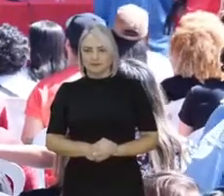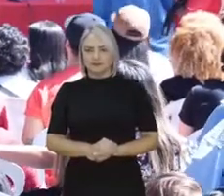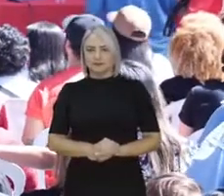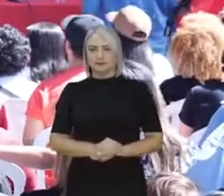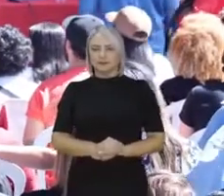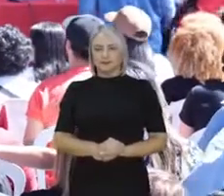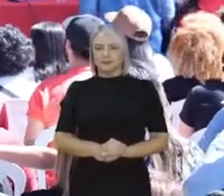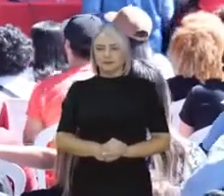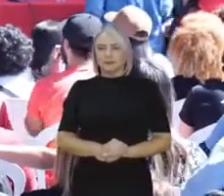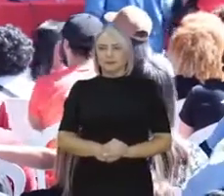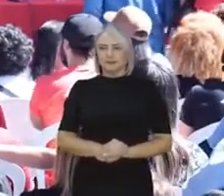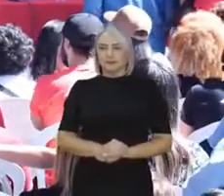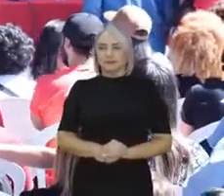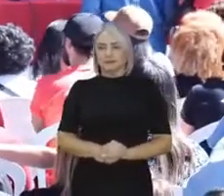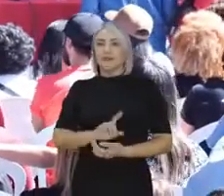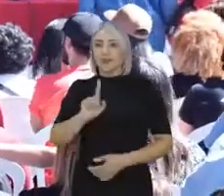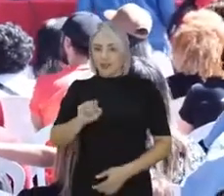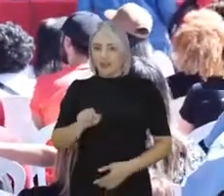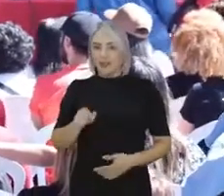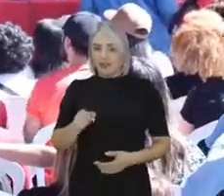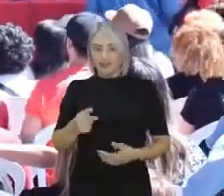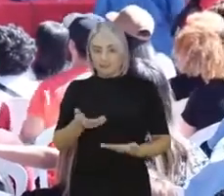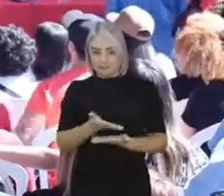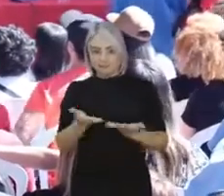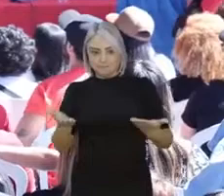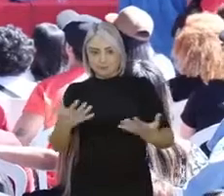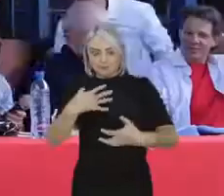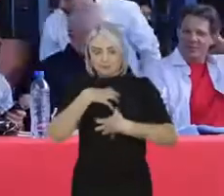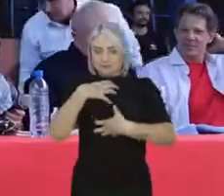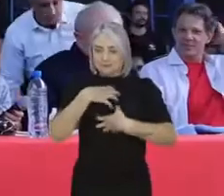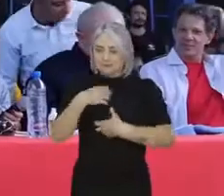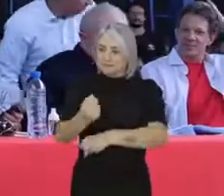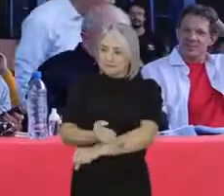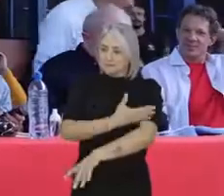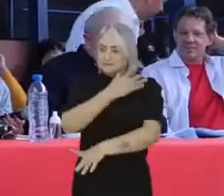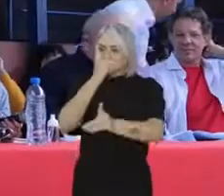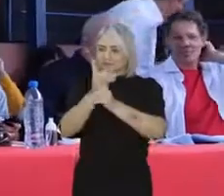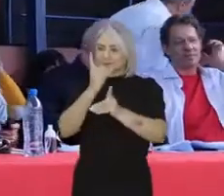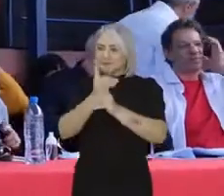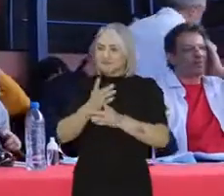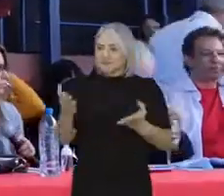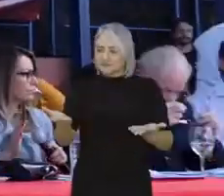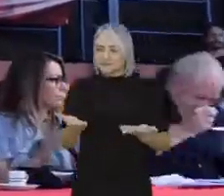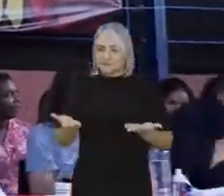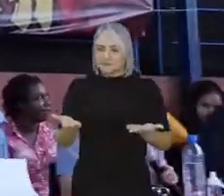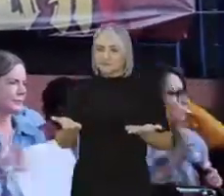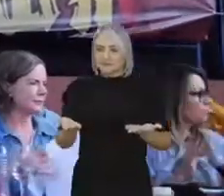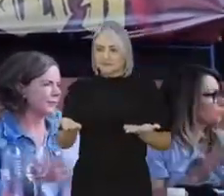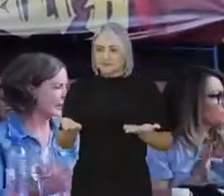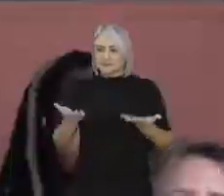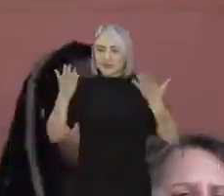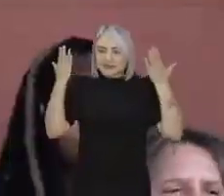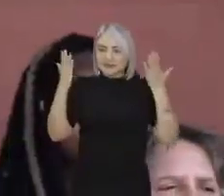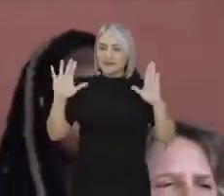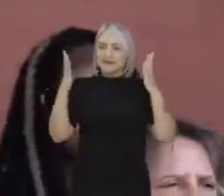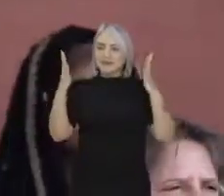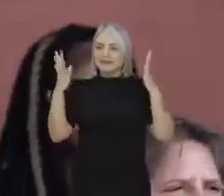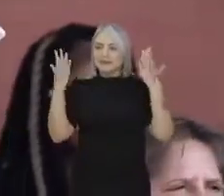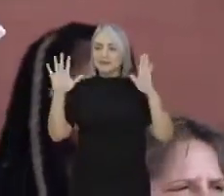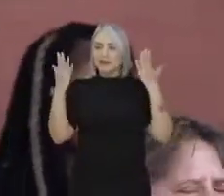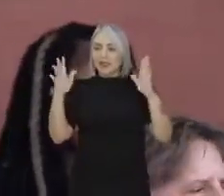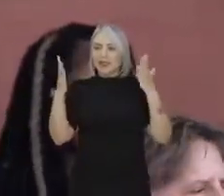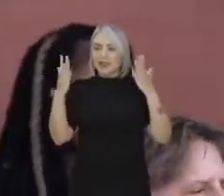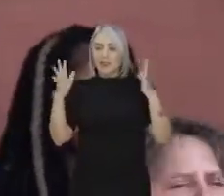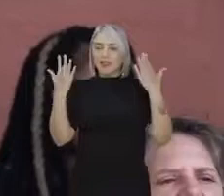É, gente, tá emocionante ver esse encontro aqui. Mais um salve. Queria mandar um salve pro Bruno Ramos,